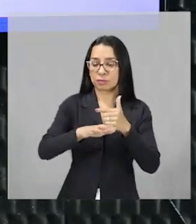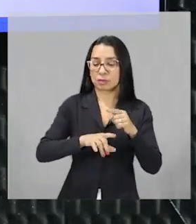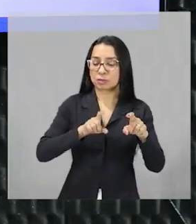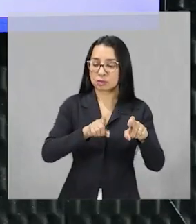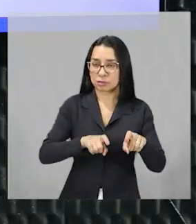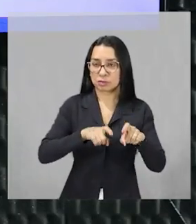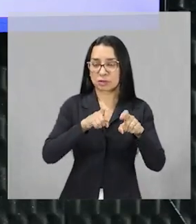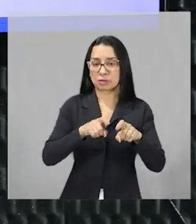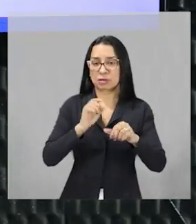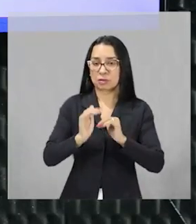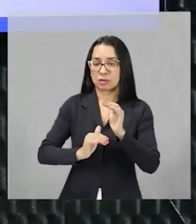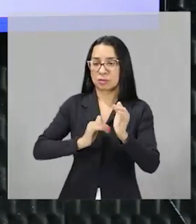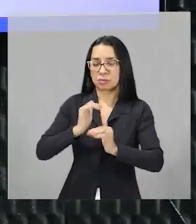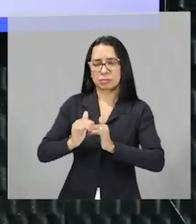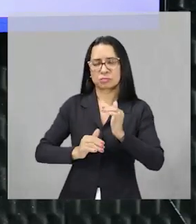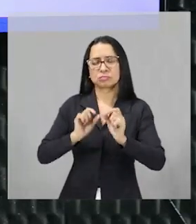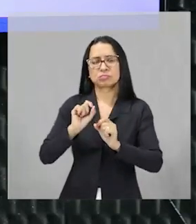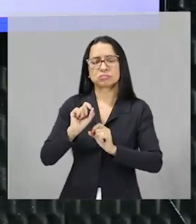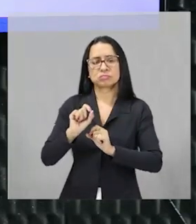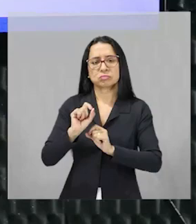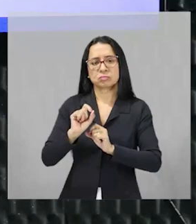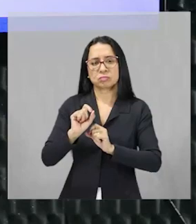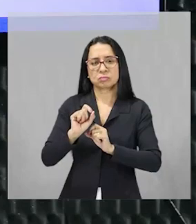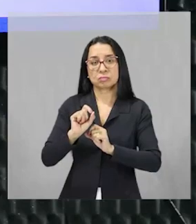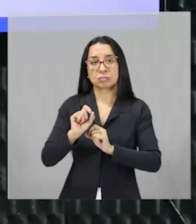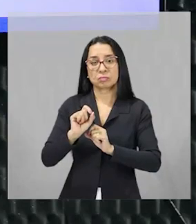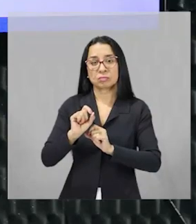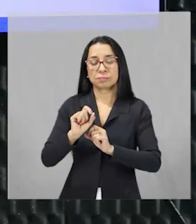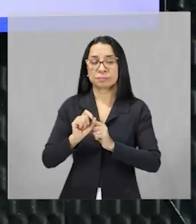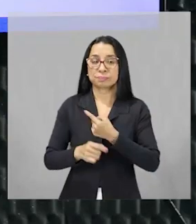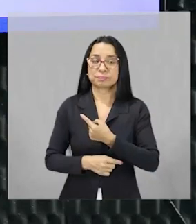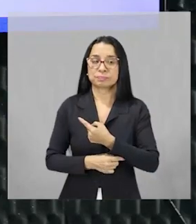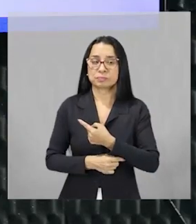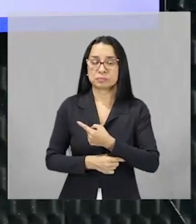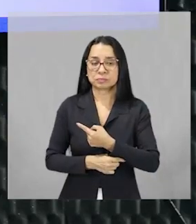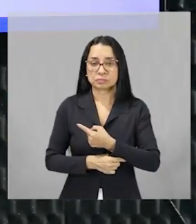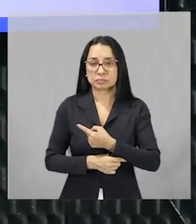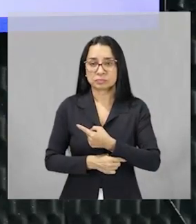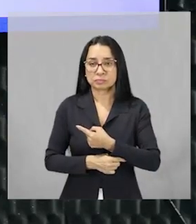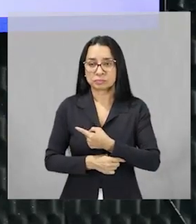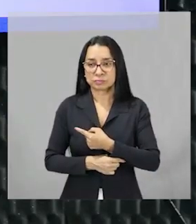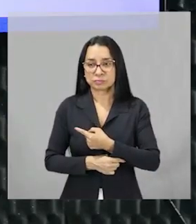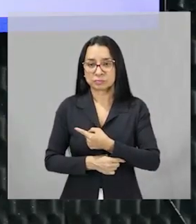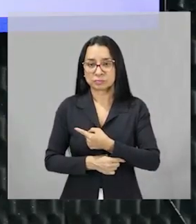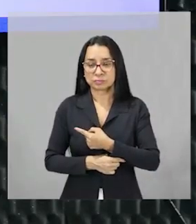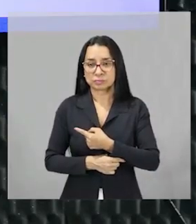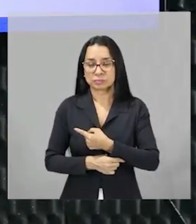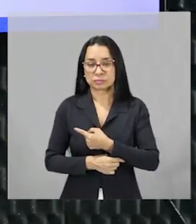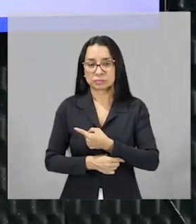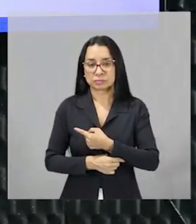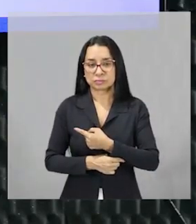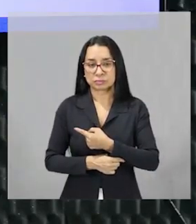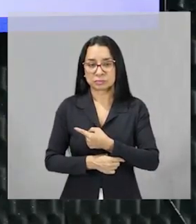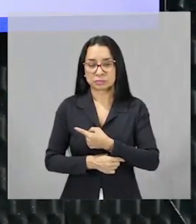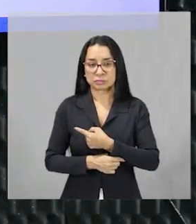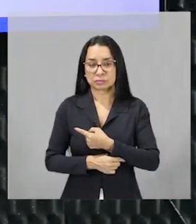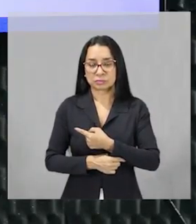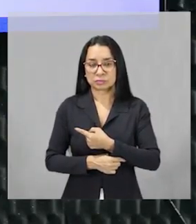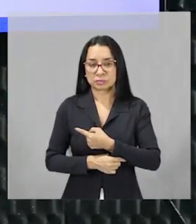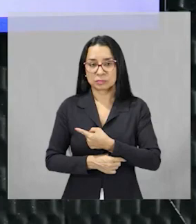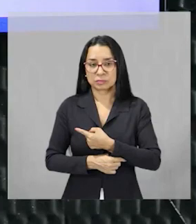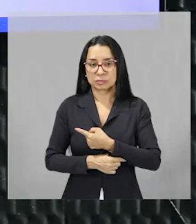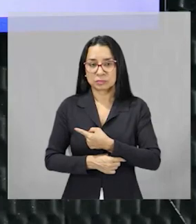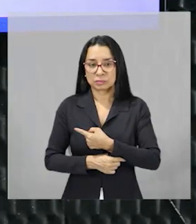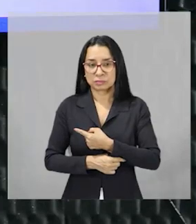né, que é processo de alguma coisa, ou seja, é uma consequência, tá certo? Ou seja, situação de conflito descrita é característica de espaços rurais,